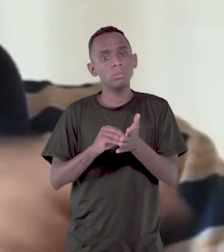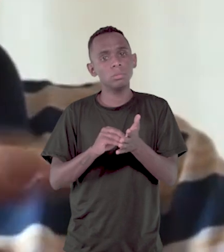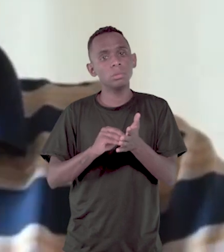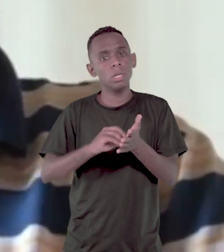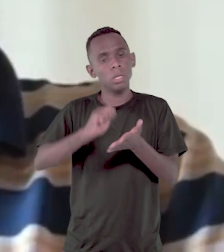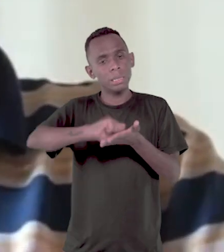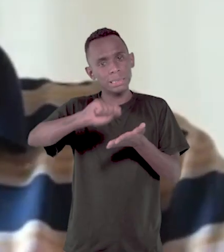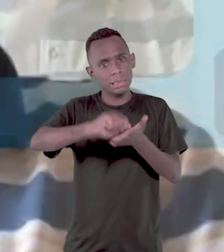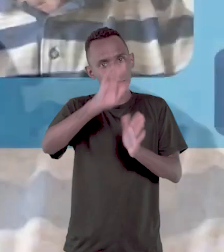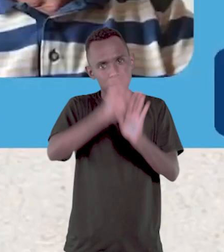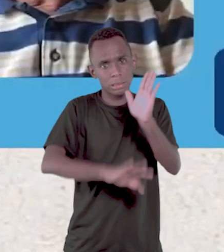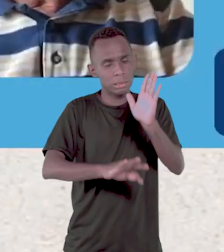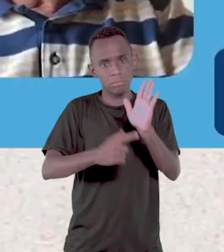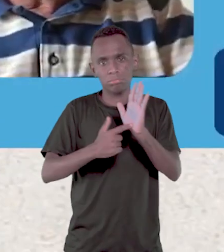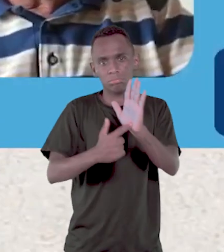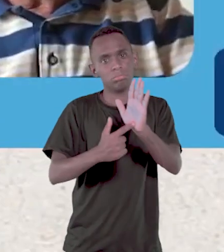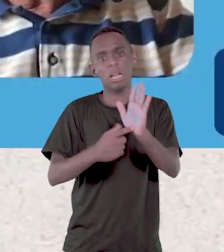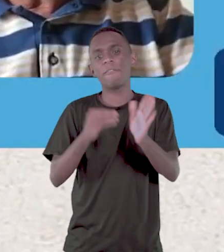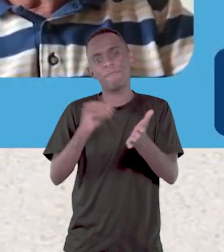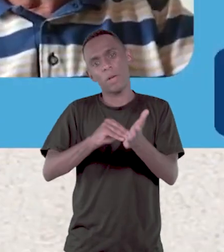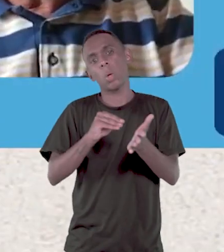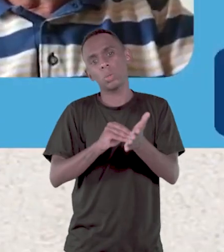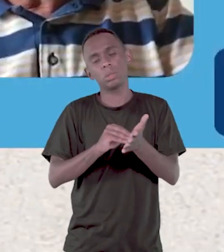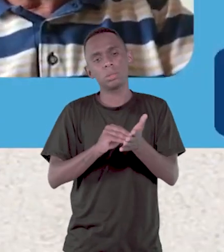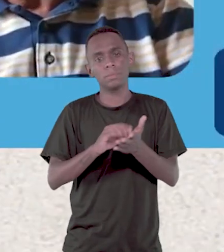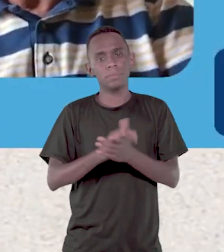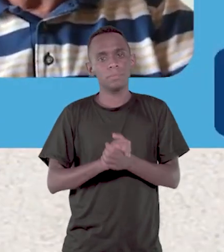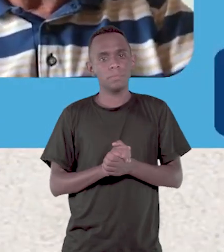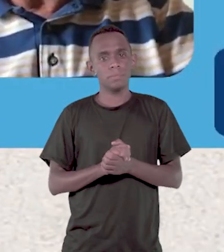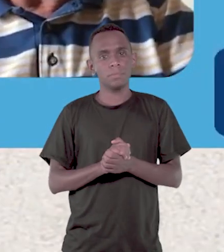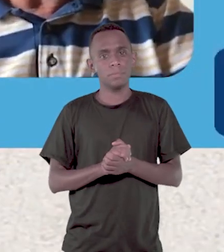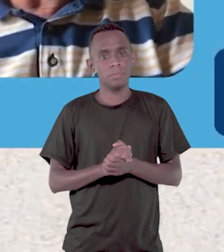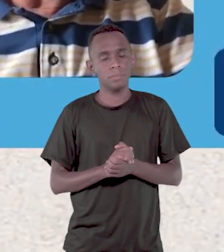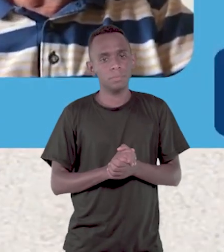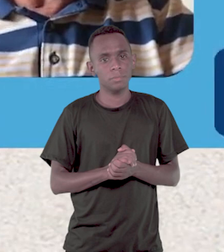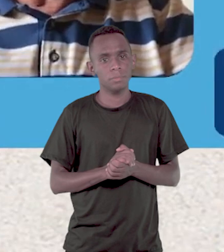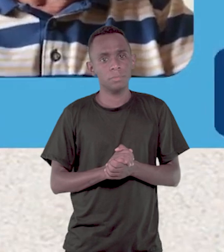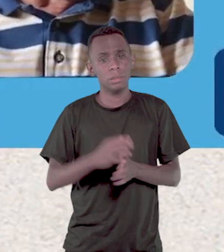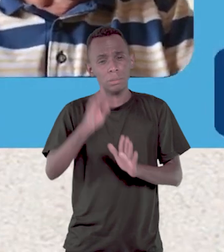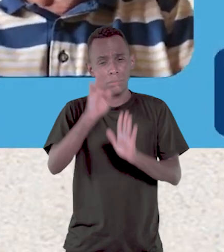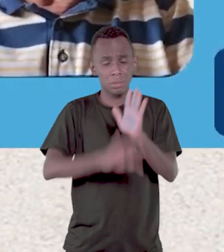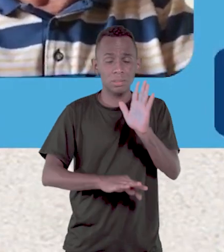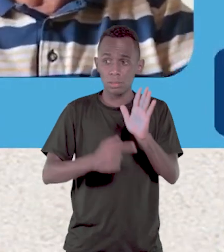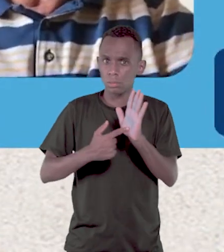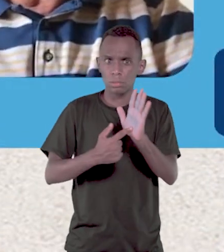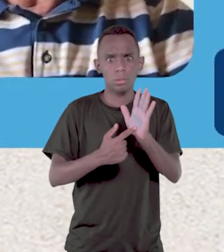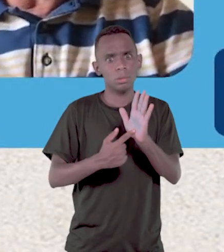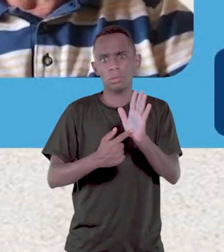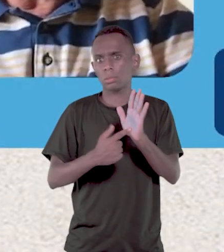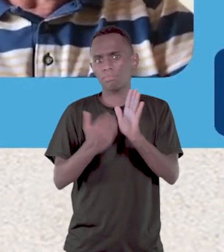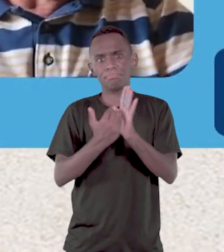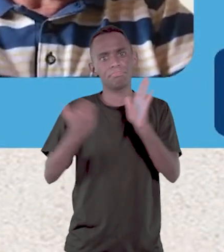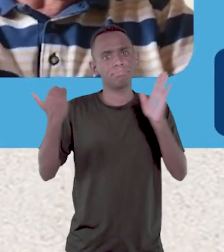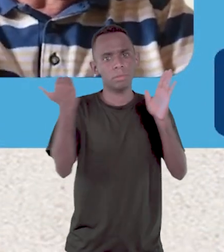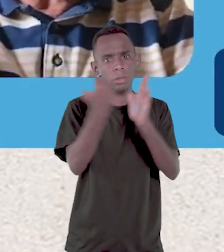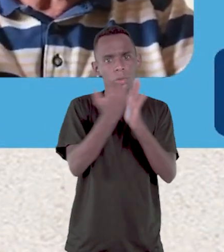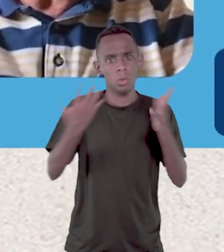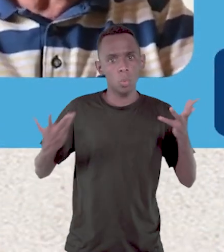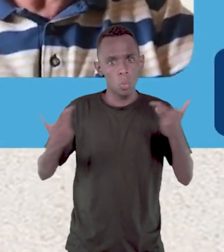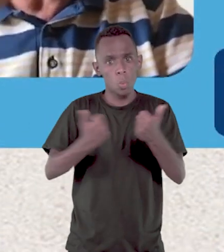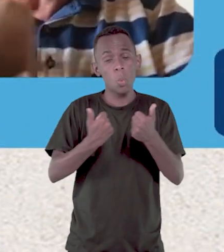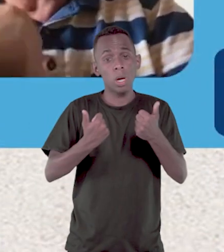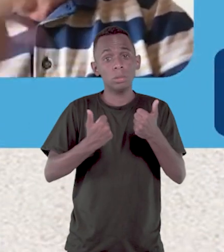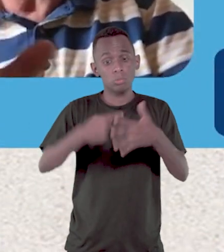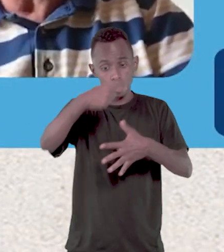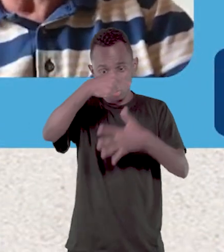dele. É isso que eu ia dizer, não é um panfleto. Não é. A obra dele é, para mim, um dos maiores escritores brasileiros, ele está entre os